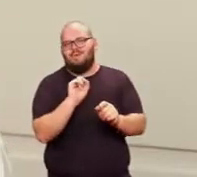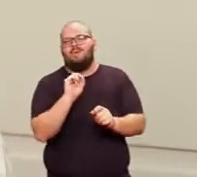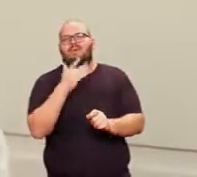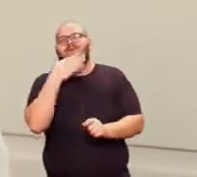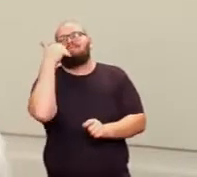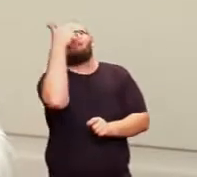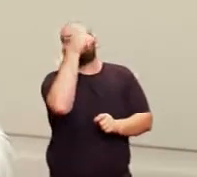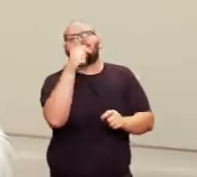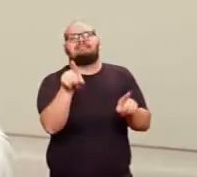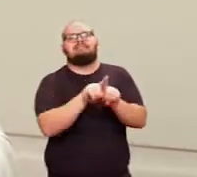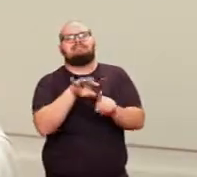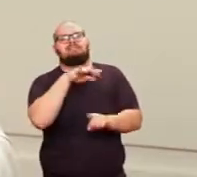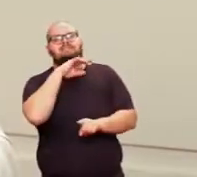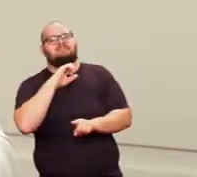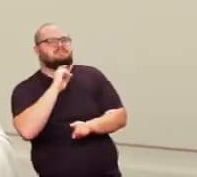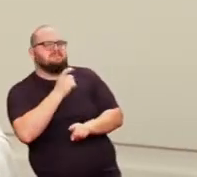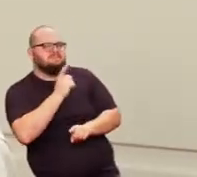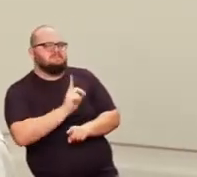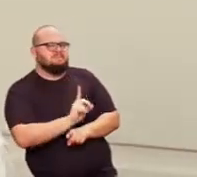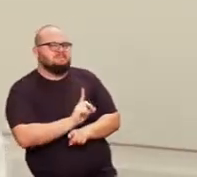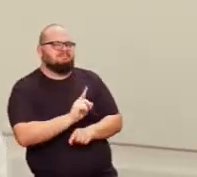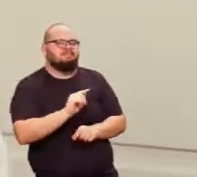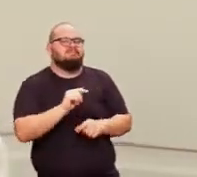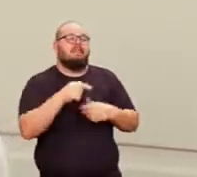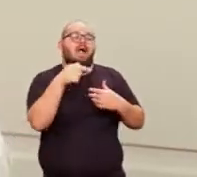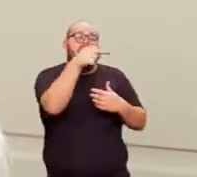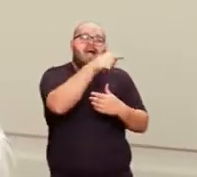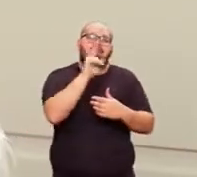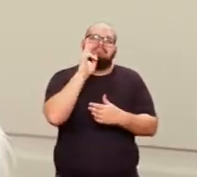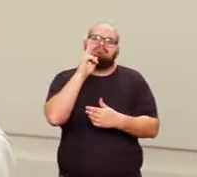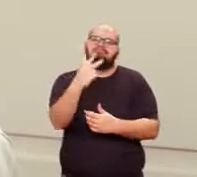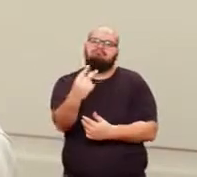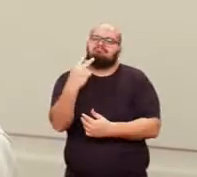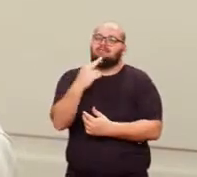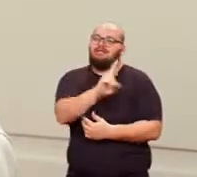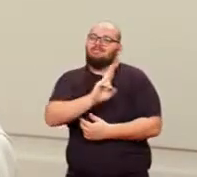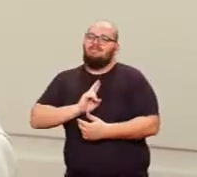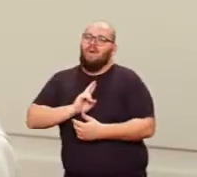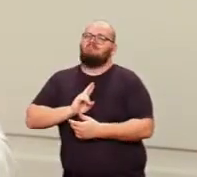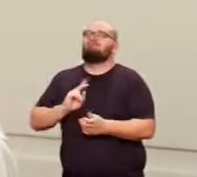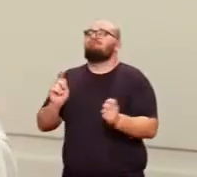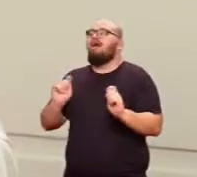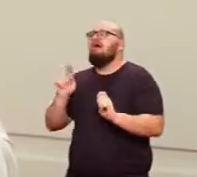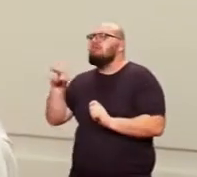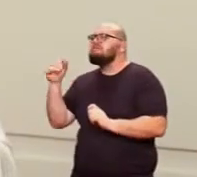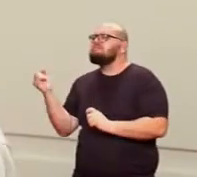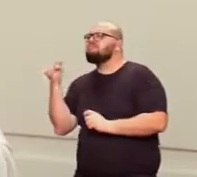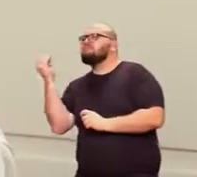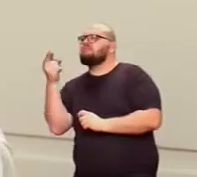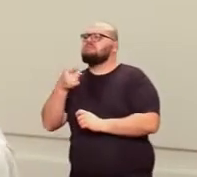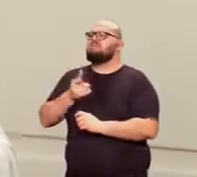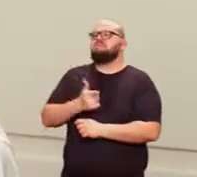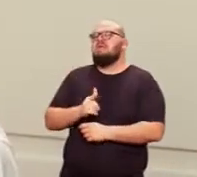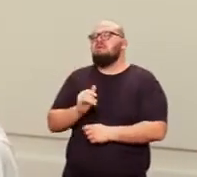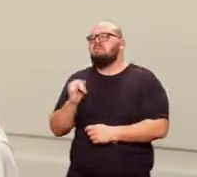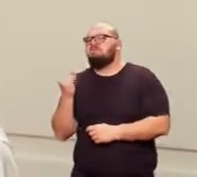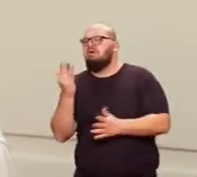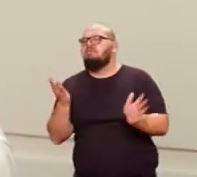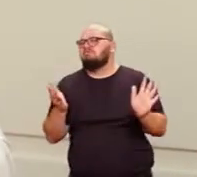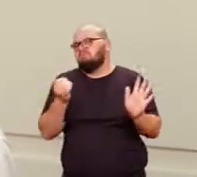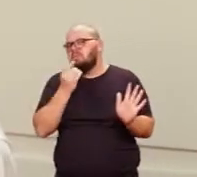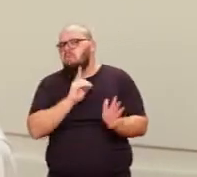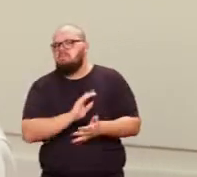paciente o que a gente pode oferecer, quais são as vantagens e as desvantagens, né? E ele vai ver se aquilo